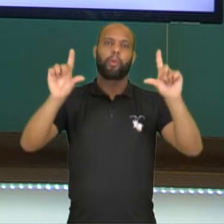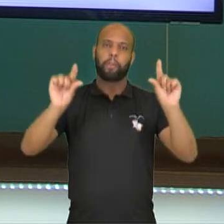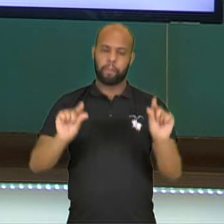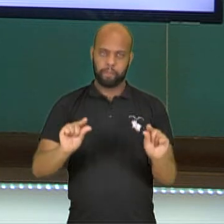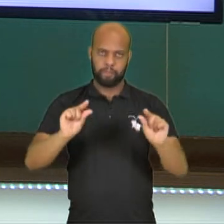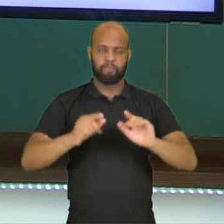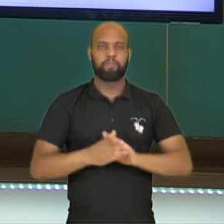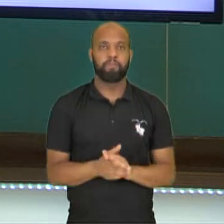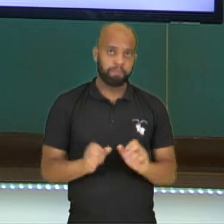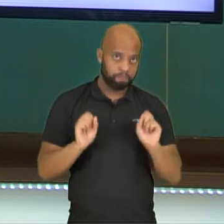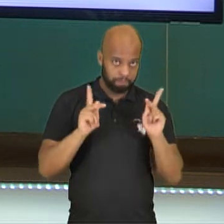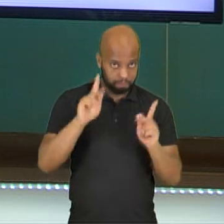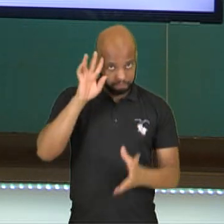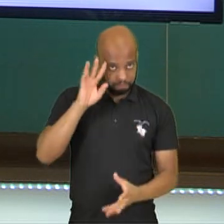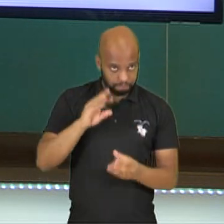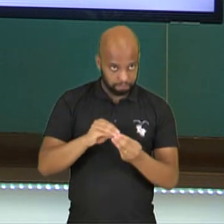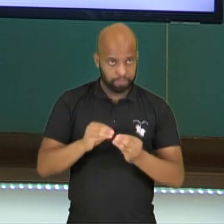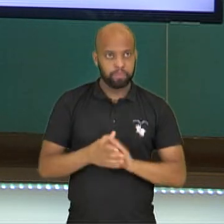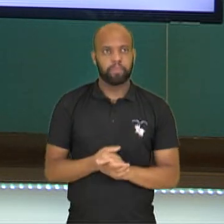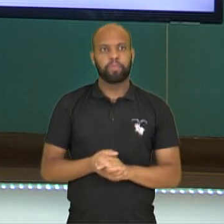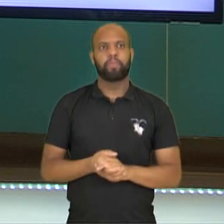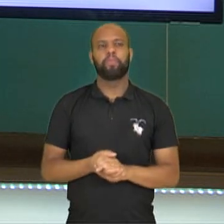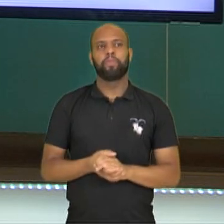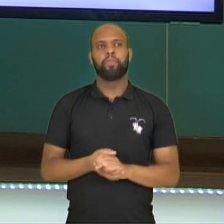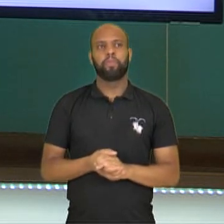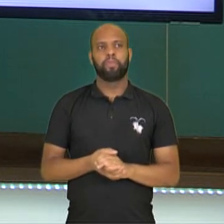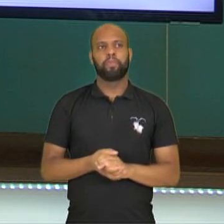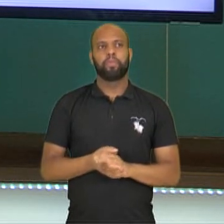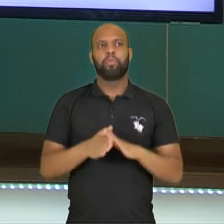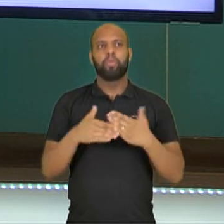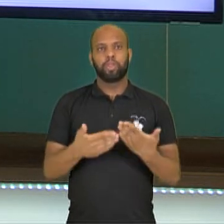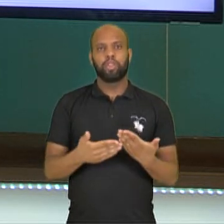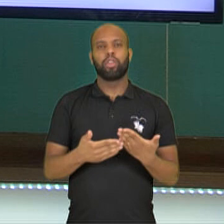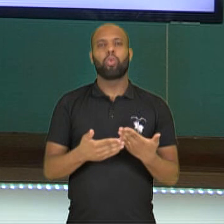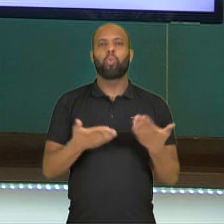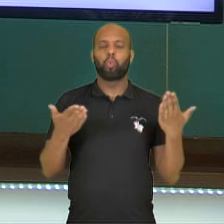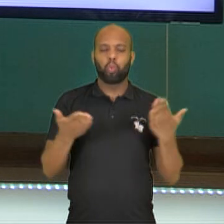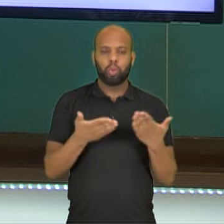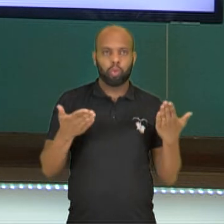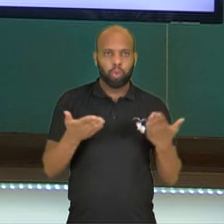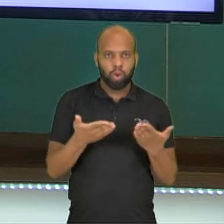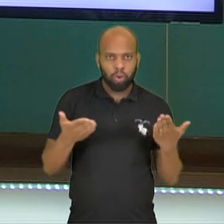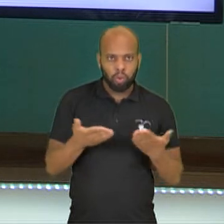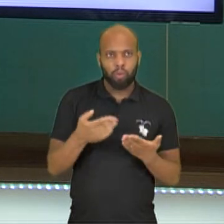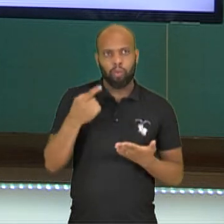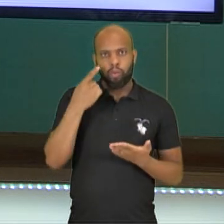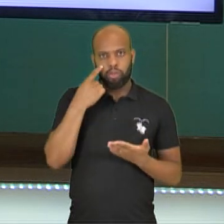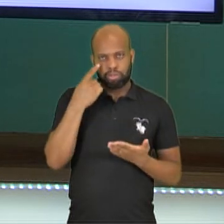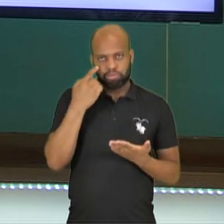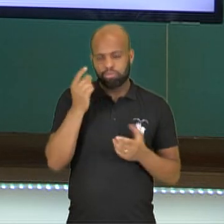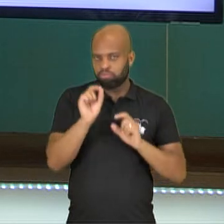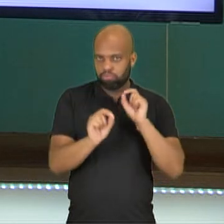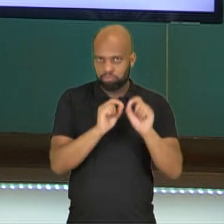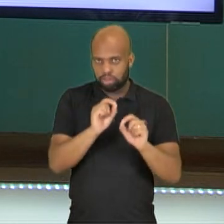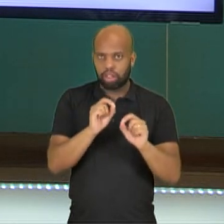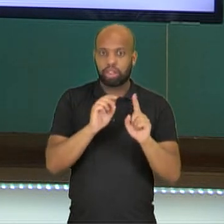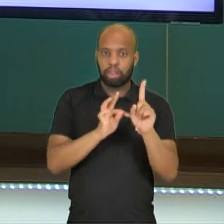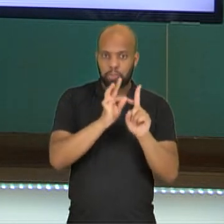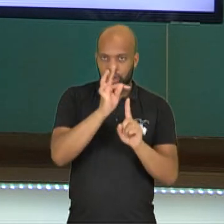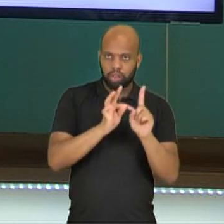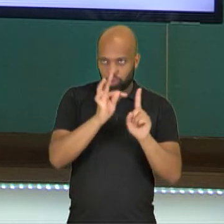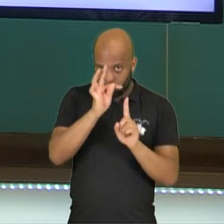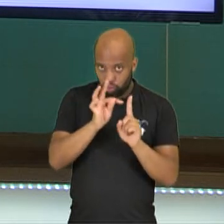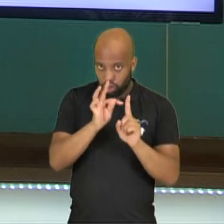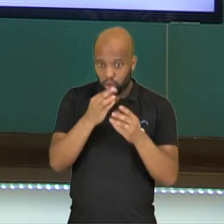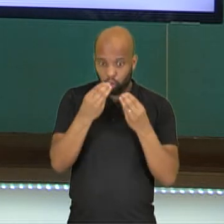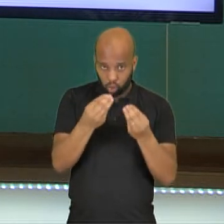menor. Ok? Bem, então, primeiro esse conceito de temperatura ele foi construído ao longo de bastante tempo. Então, a agitação térmica